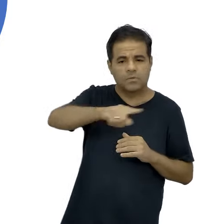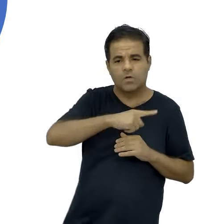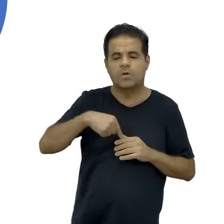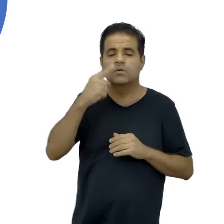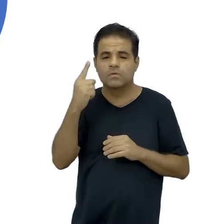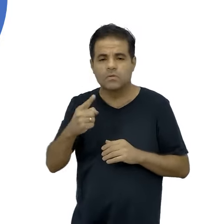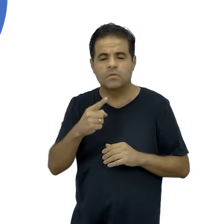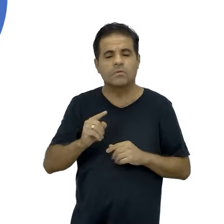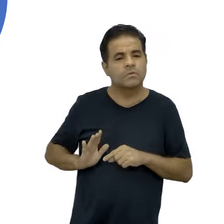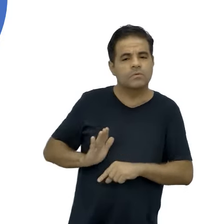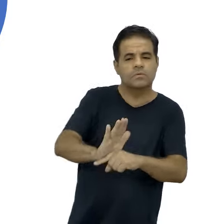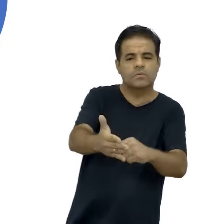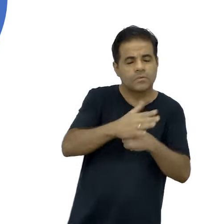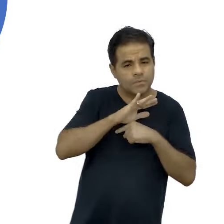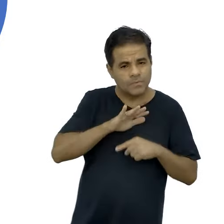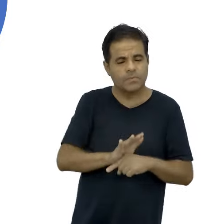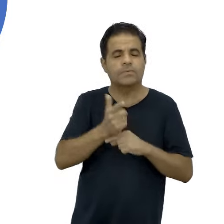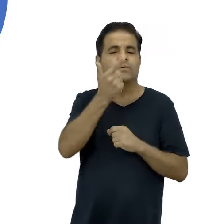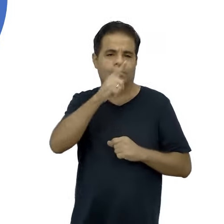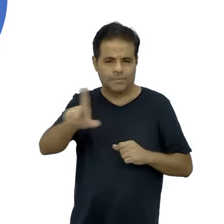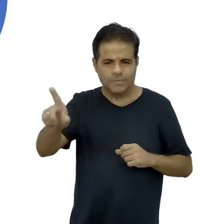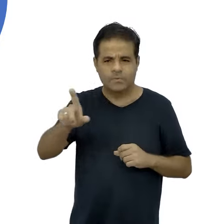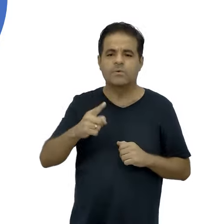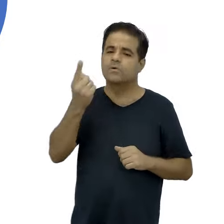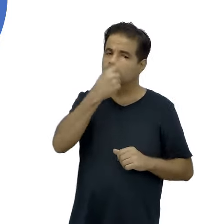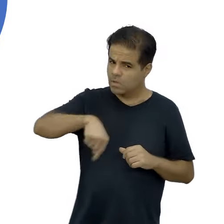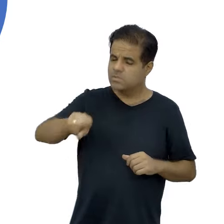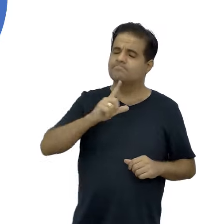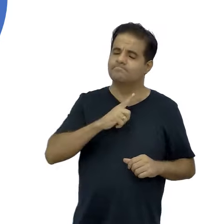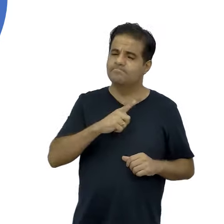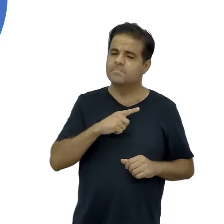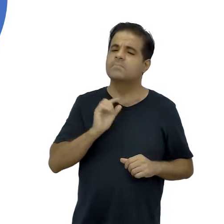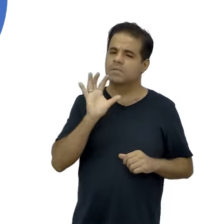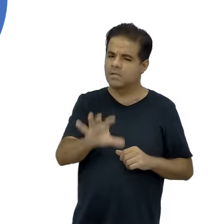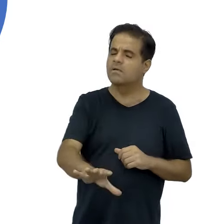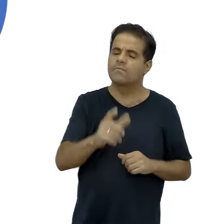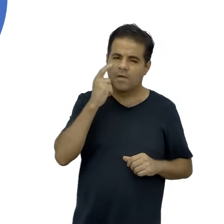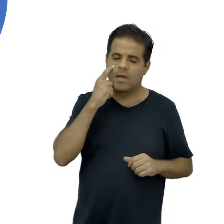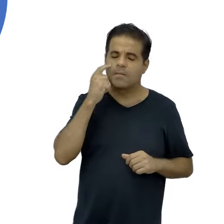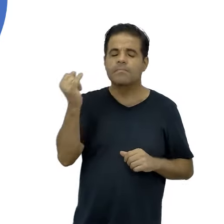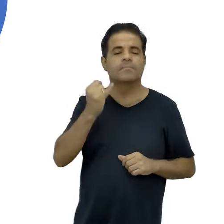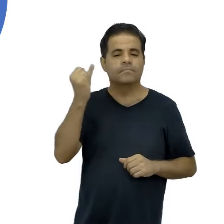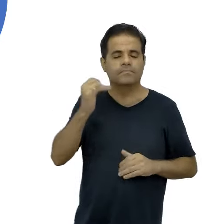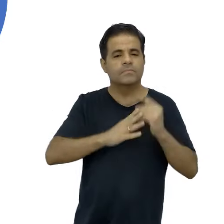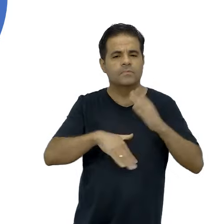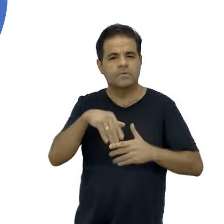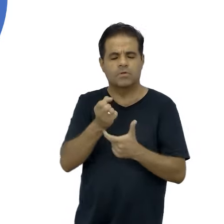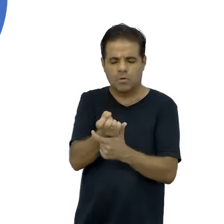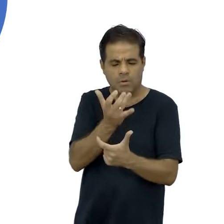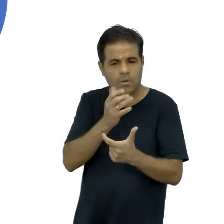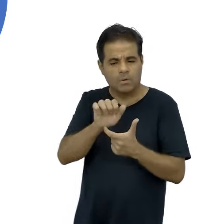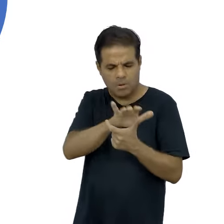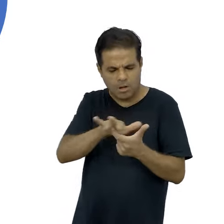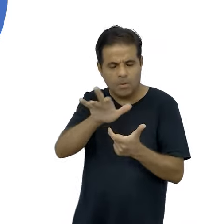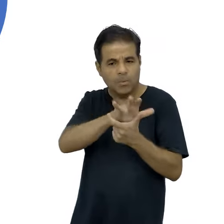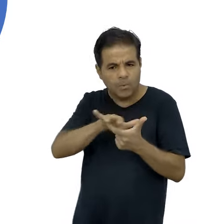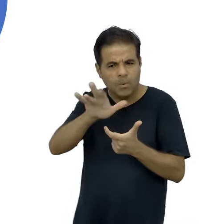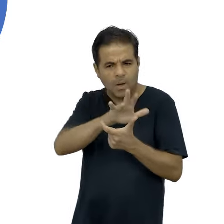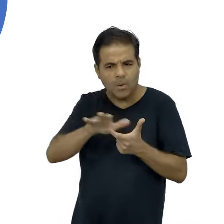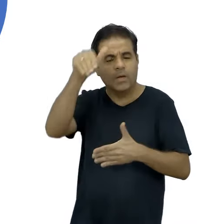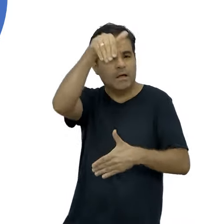um corrobora com o outro, né? E nós temos aqui a importância desse letramento definido dentro